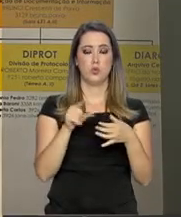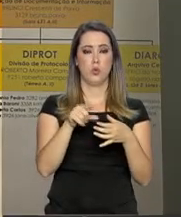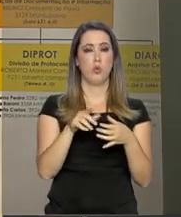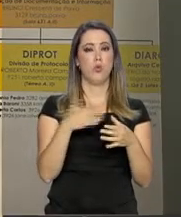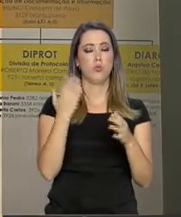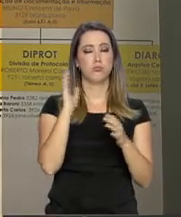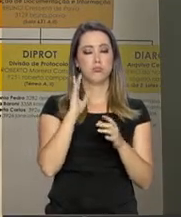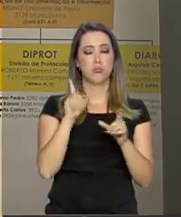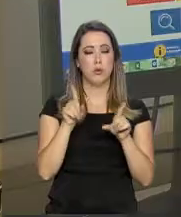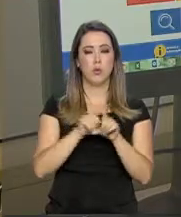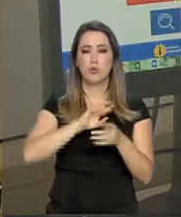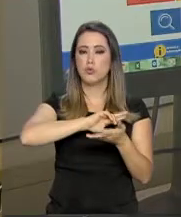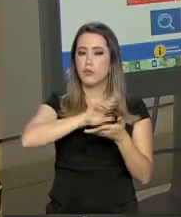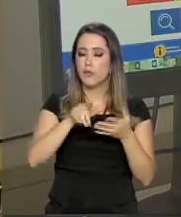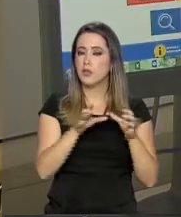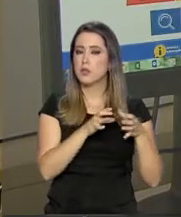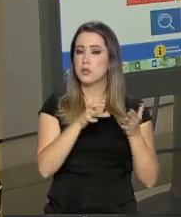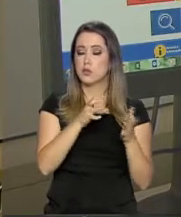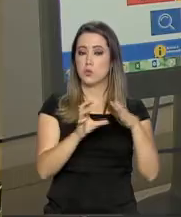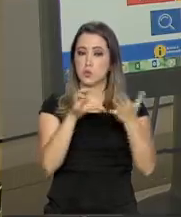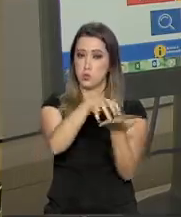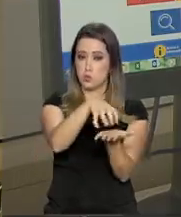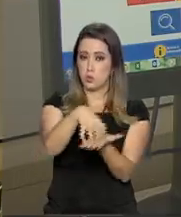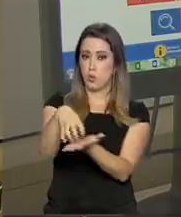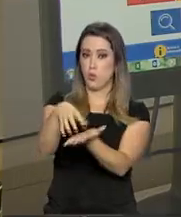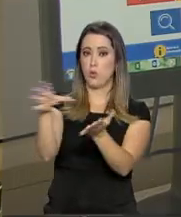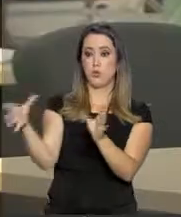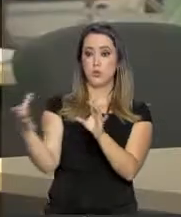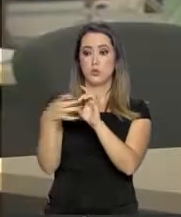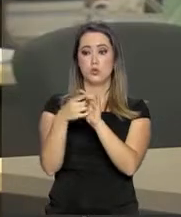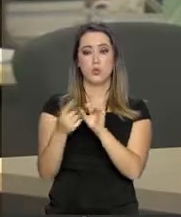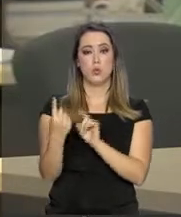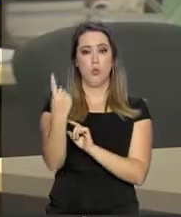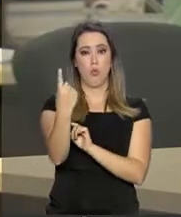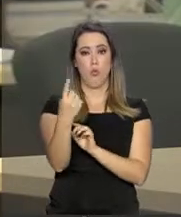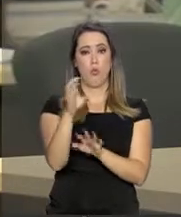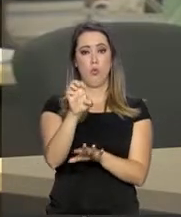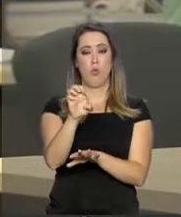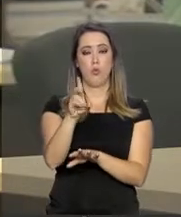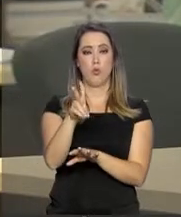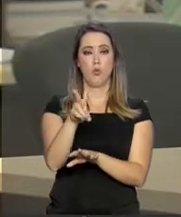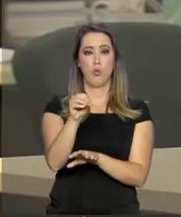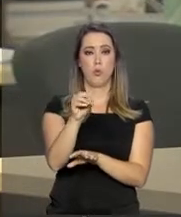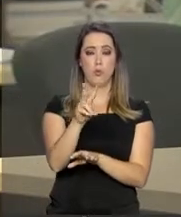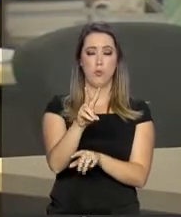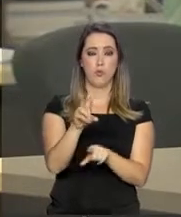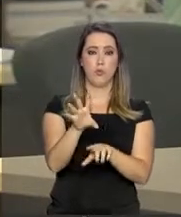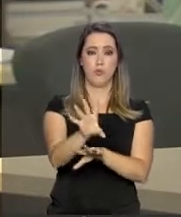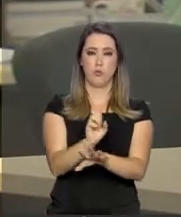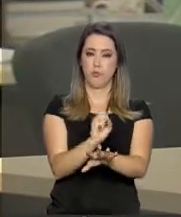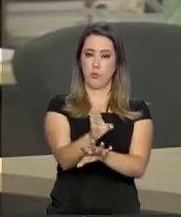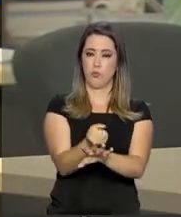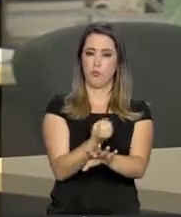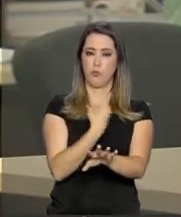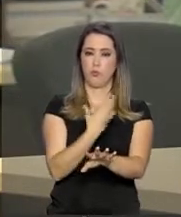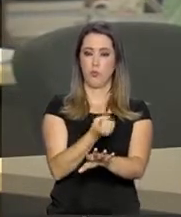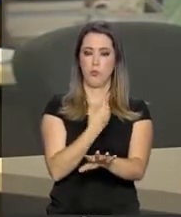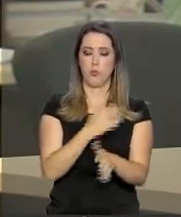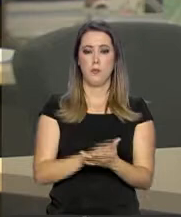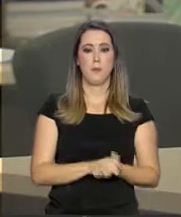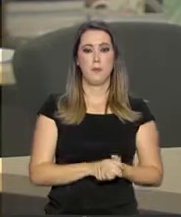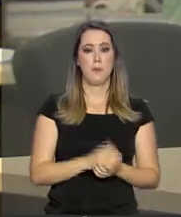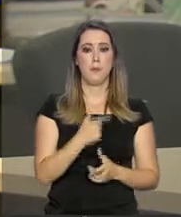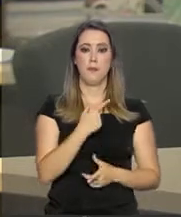o cade ea funai passaram a integrar esse sistema à medida que você se legitima juntam longos controle uma estrutura